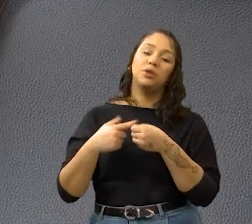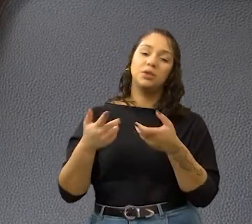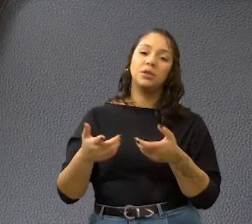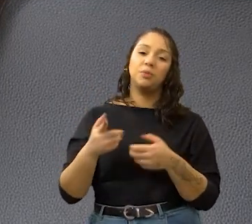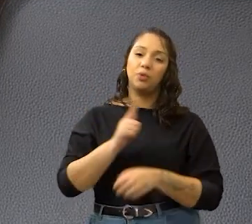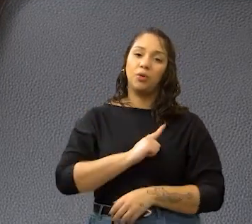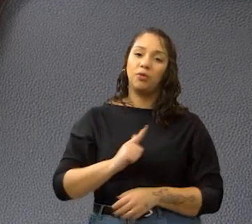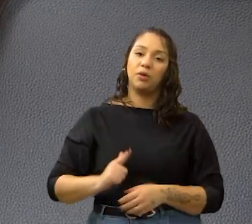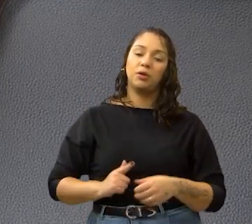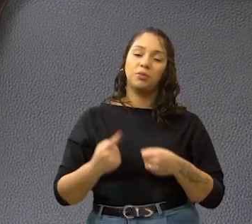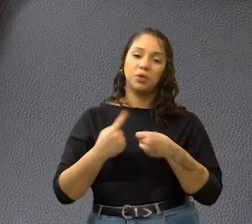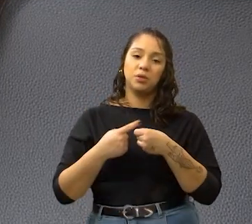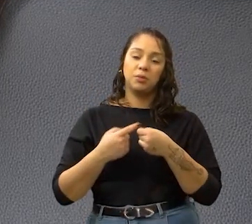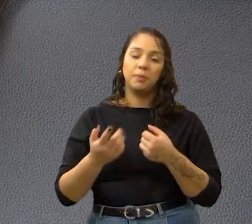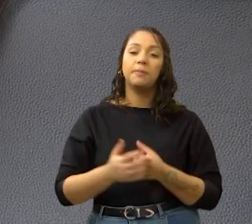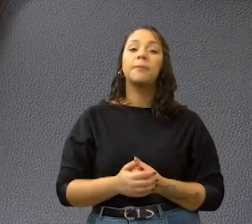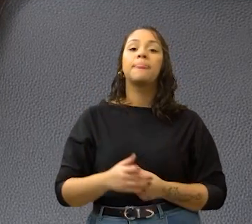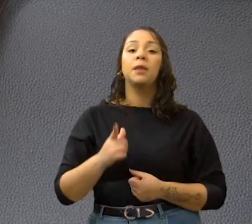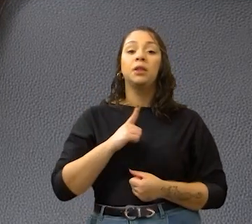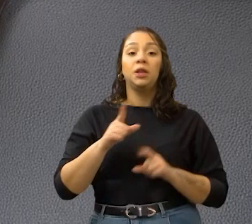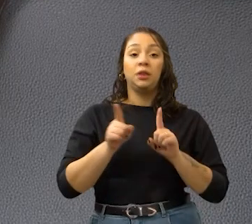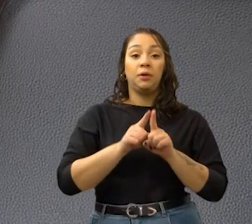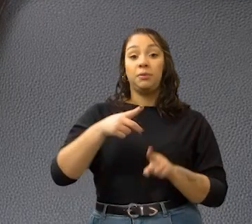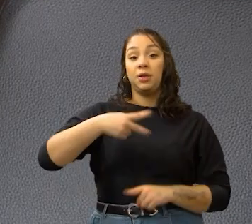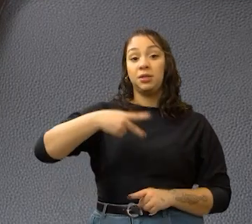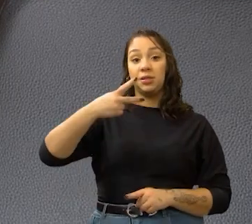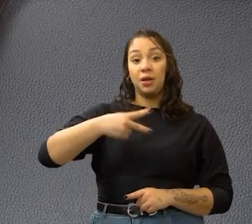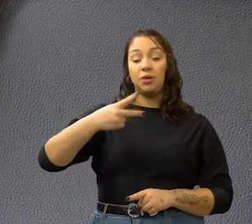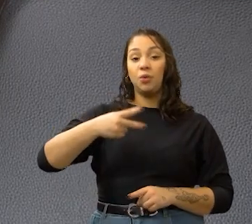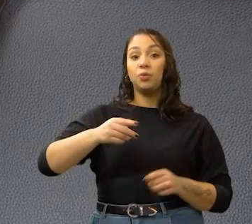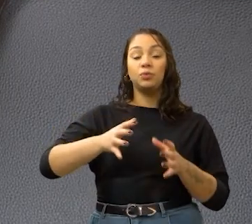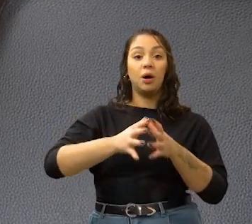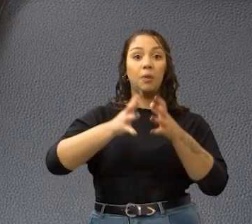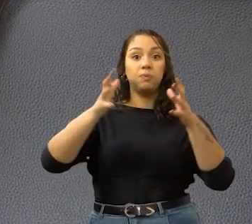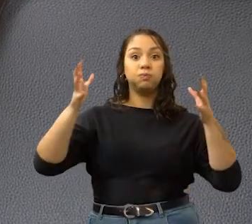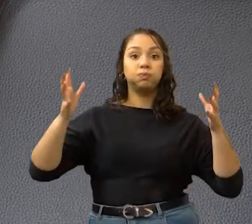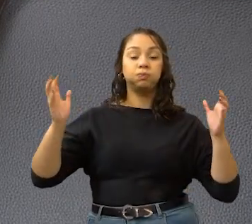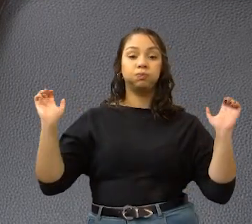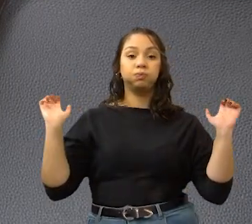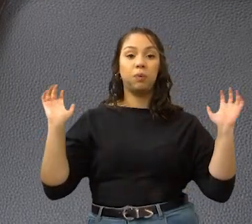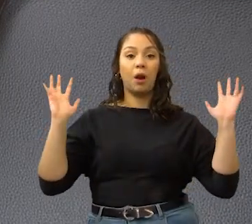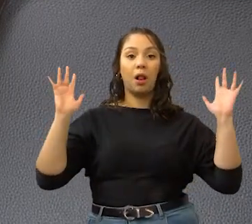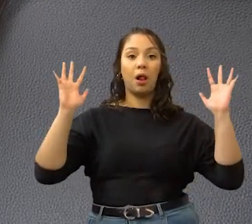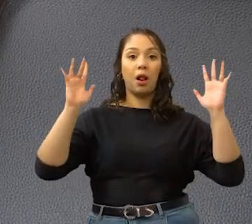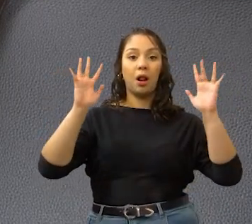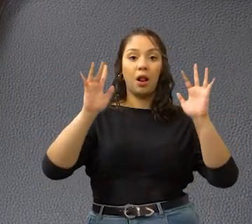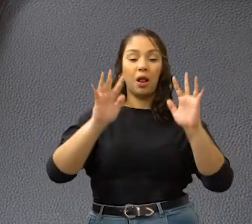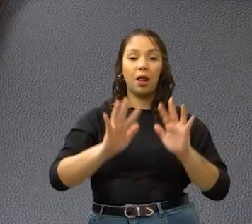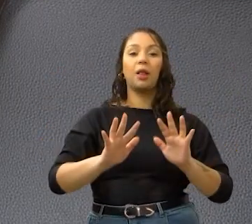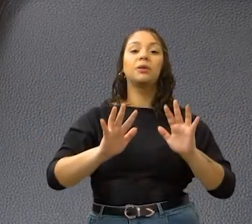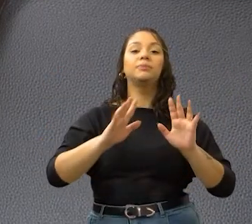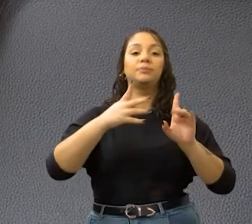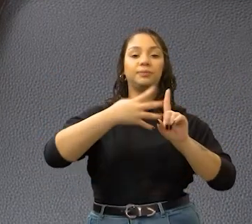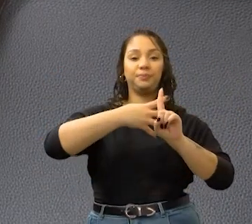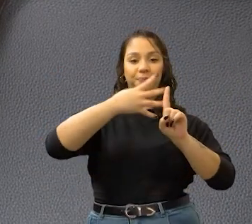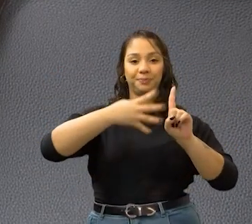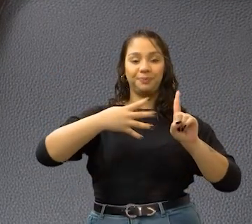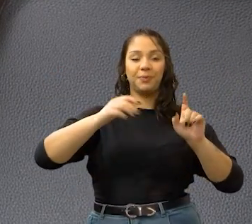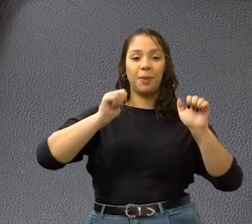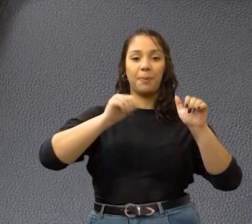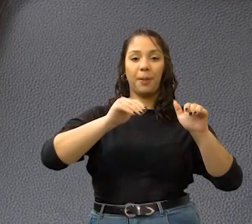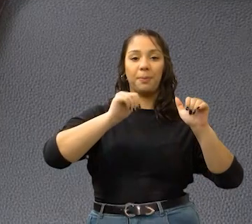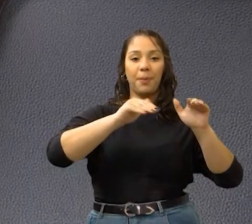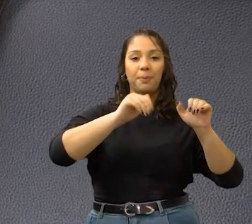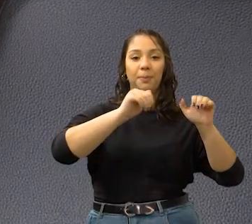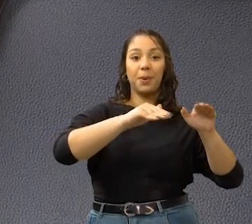município. Além disso, a gente tem a segunda maior parada do estado, né? Que eu acho que tem, ao longo dos